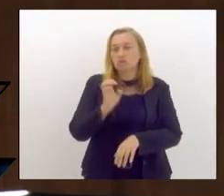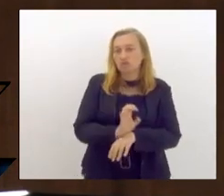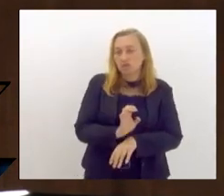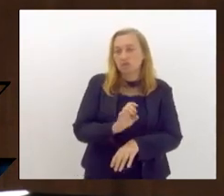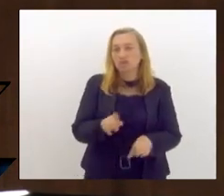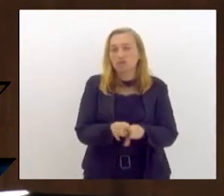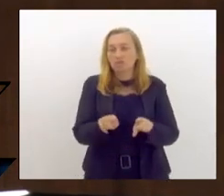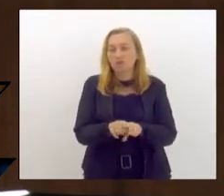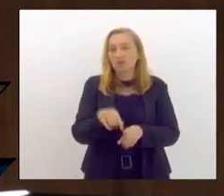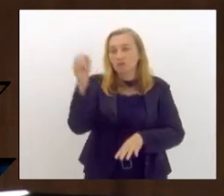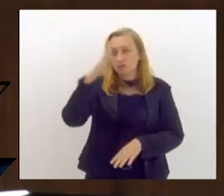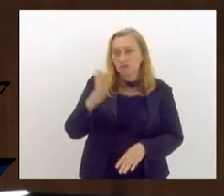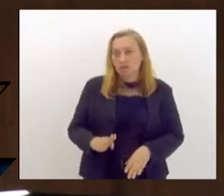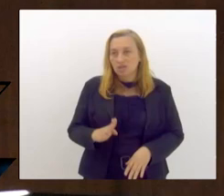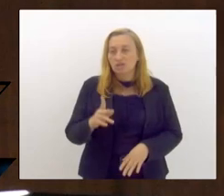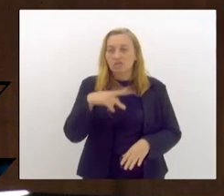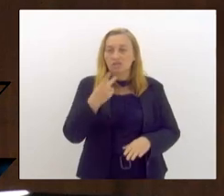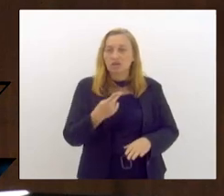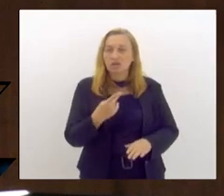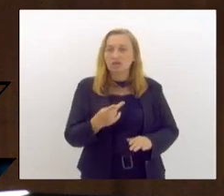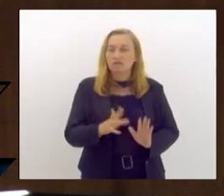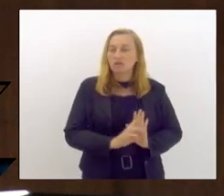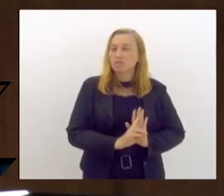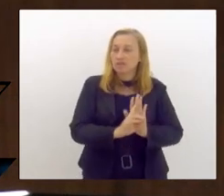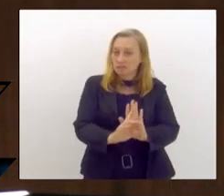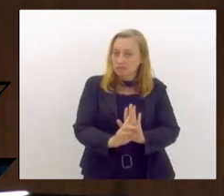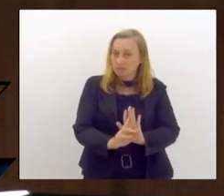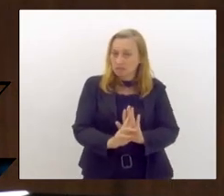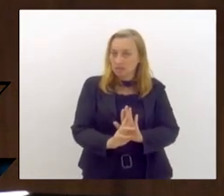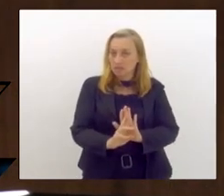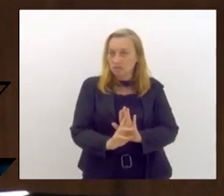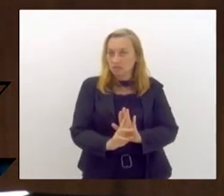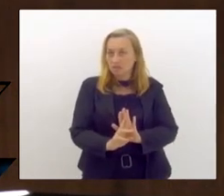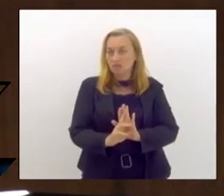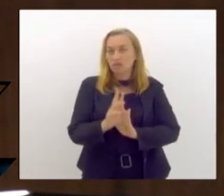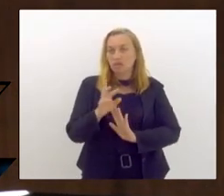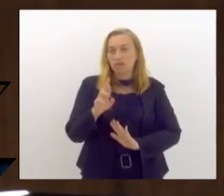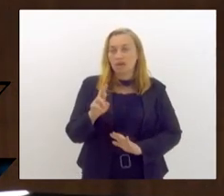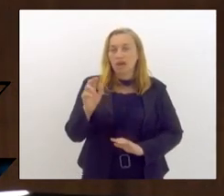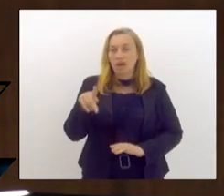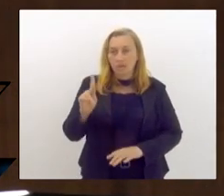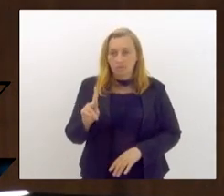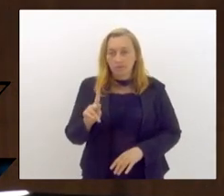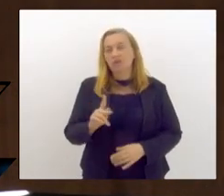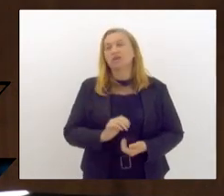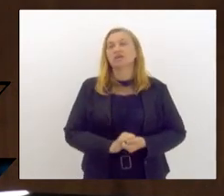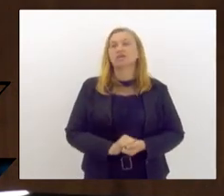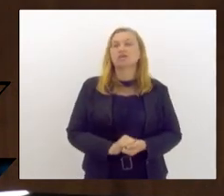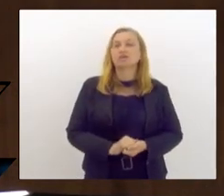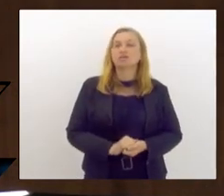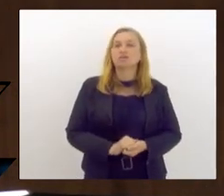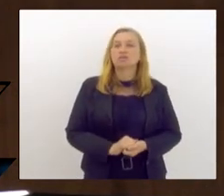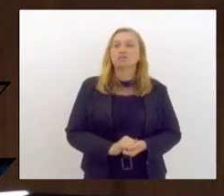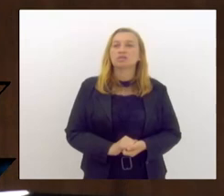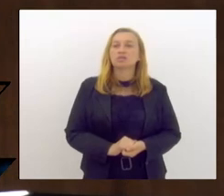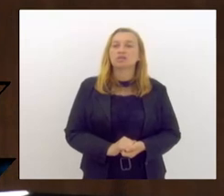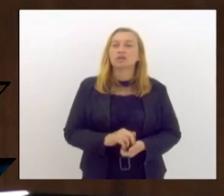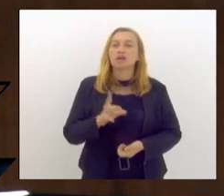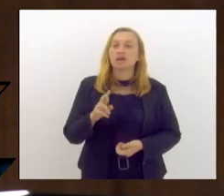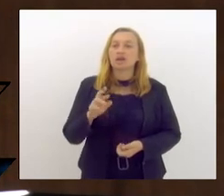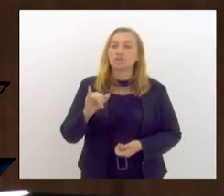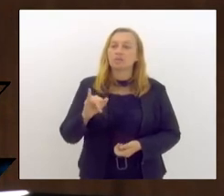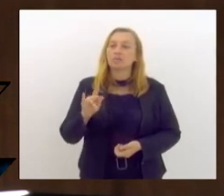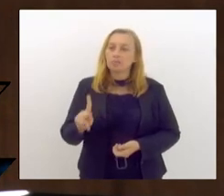está falando hoje de uma revelação, de uma das maiores revelações do hip-hop. A gente está falando de hip-hop